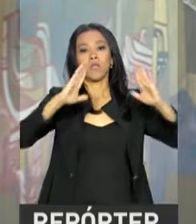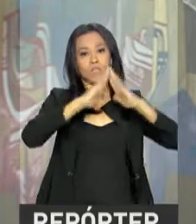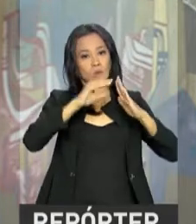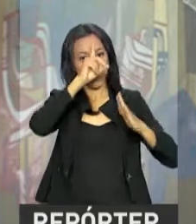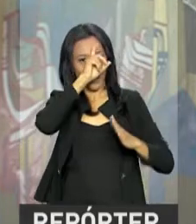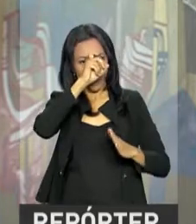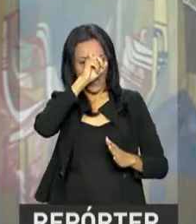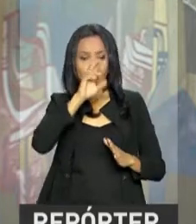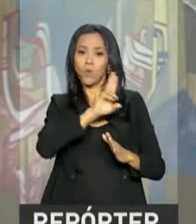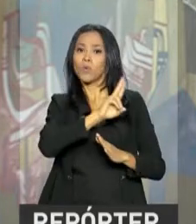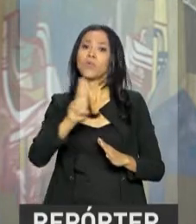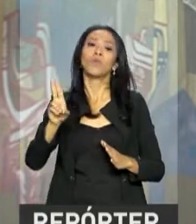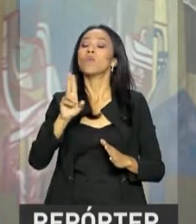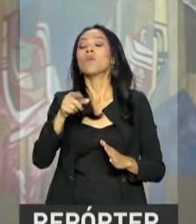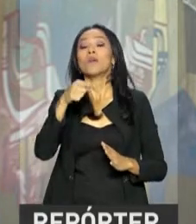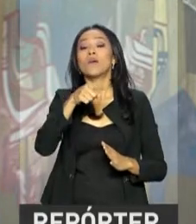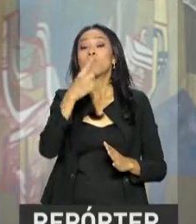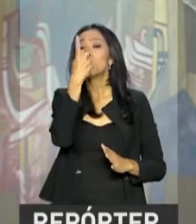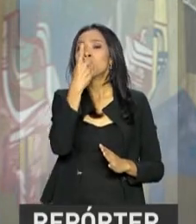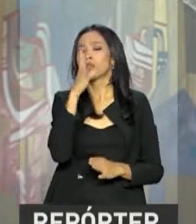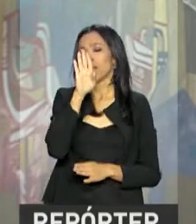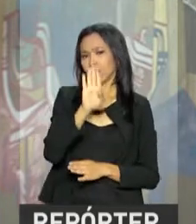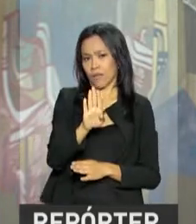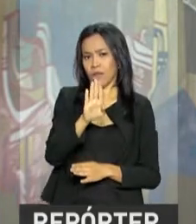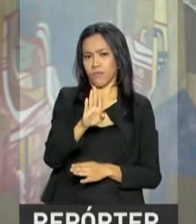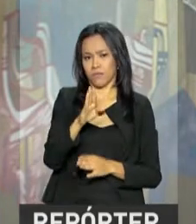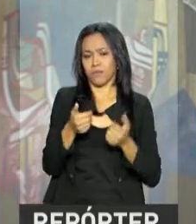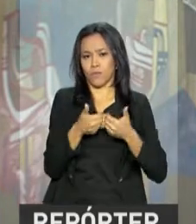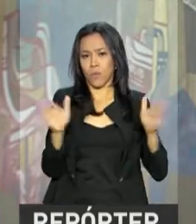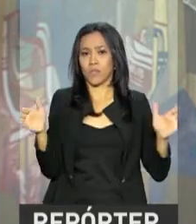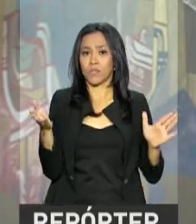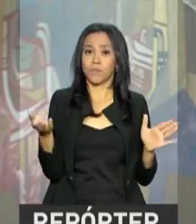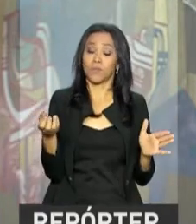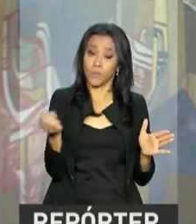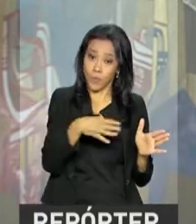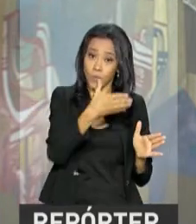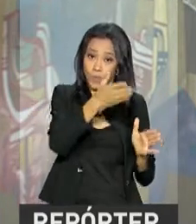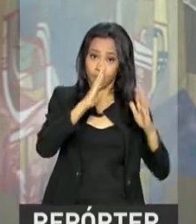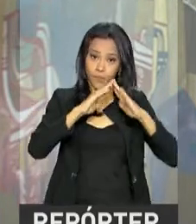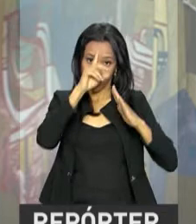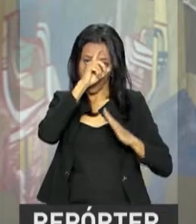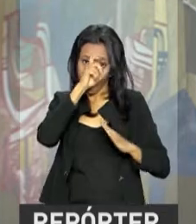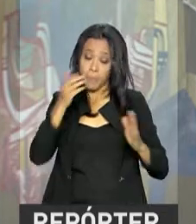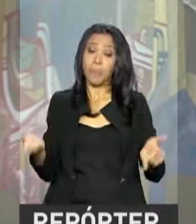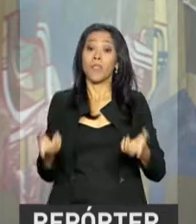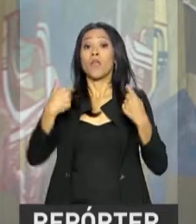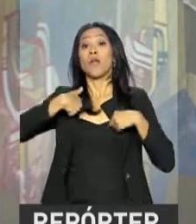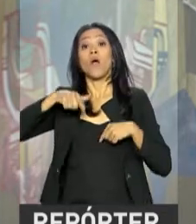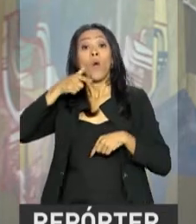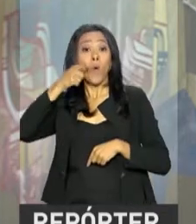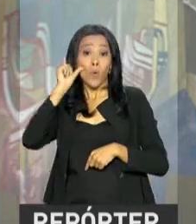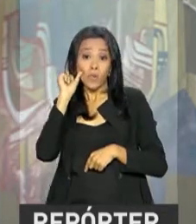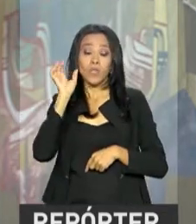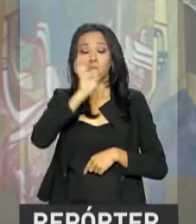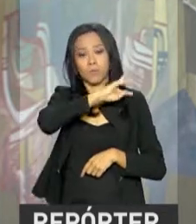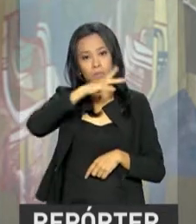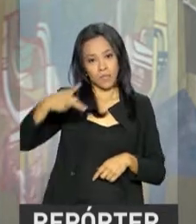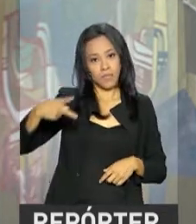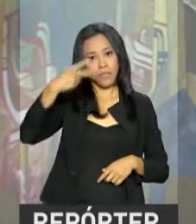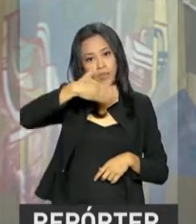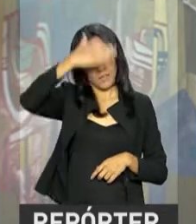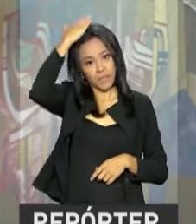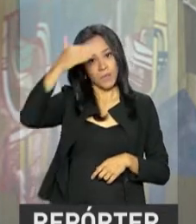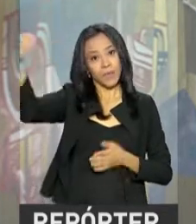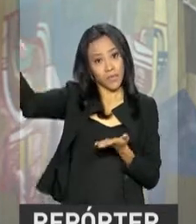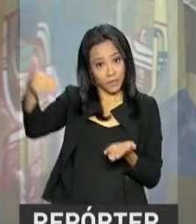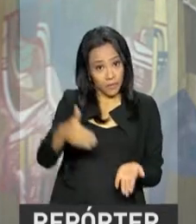barretos por volta da uma hora da tarde bom e ontem o presidente michel temer recebeu aqui no palácio do planalto o presidente do